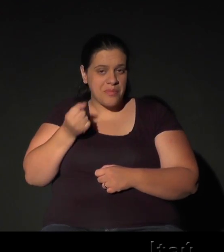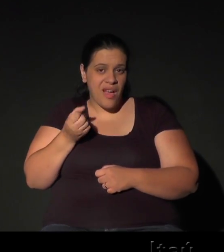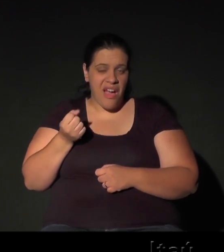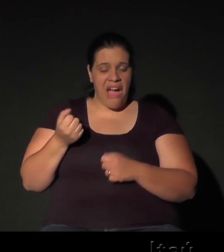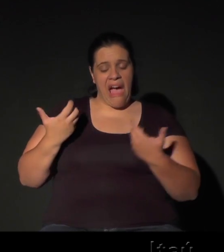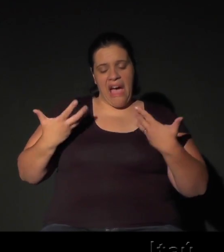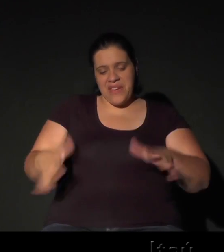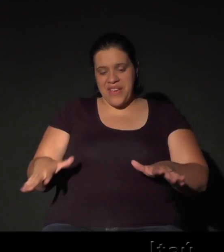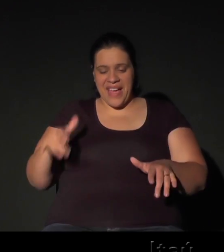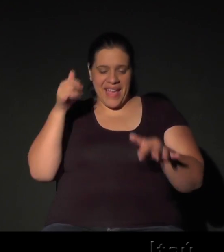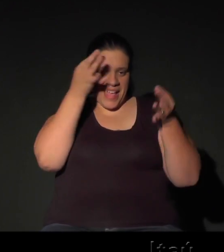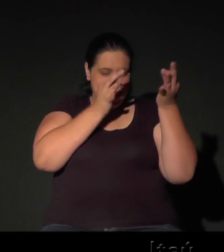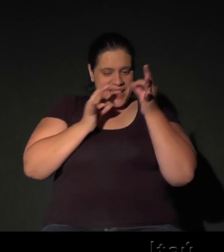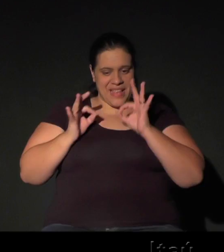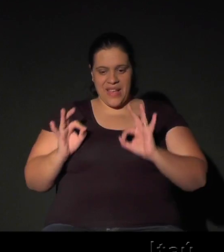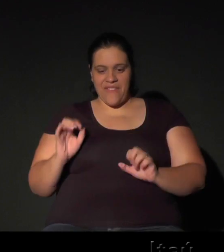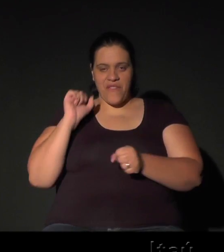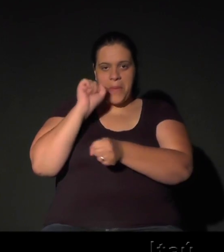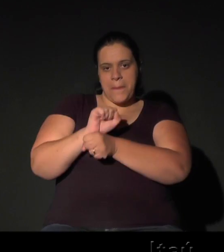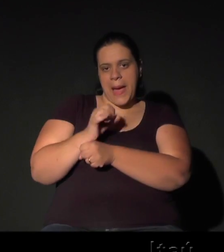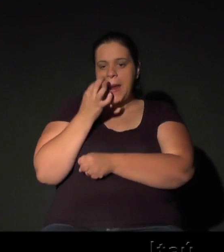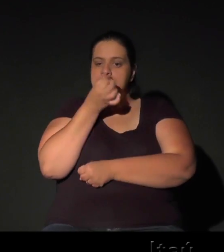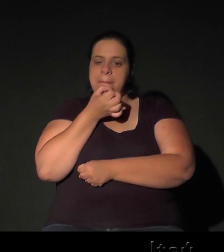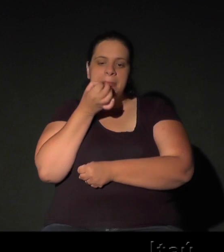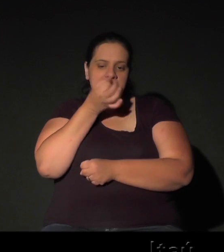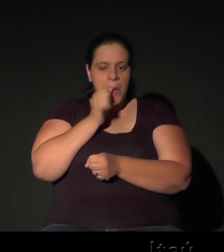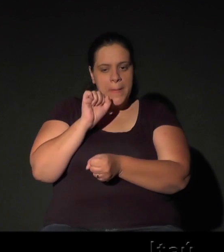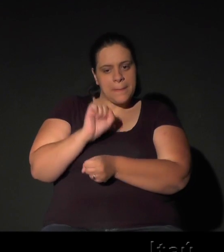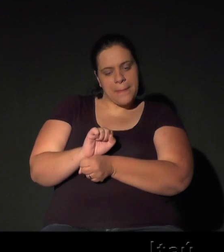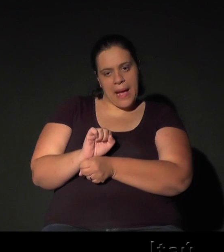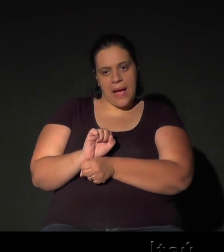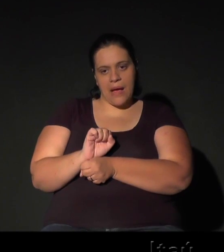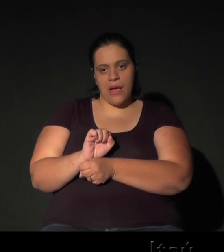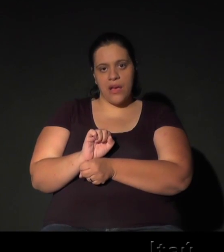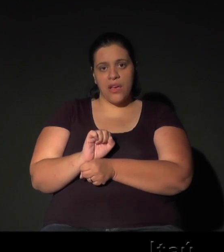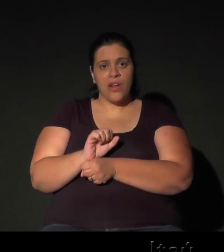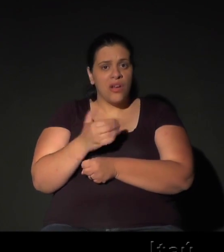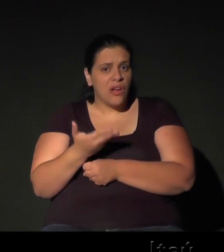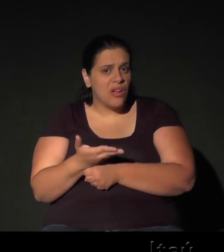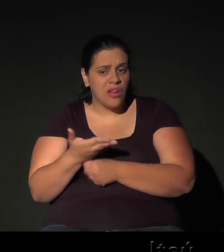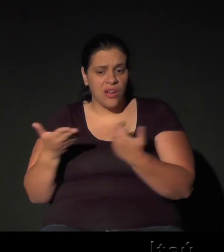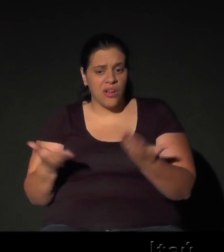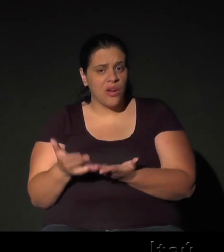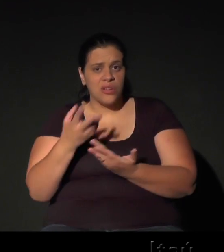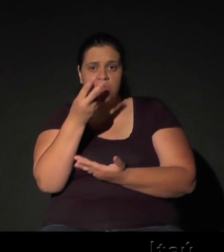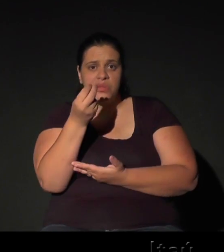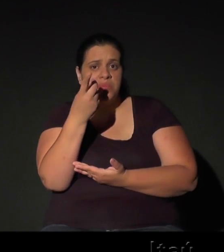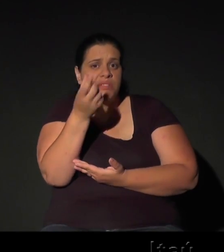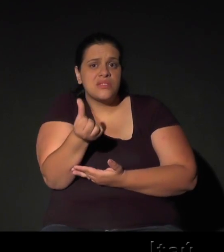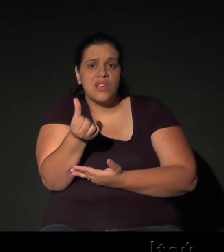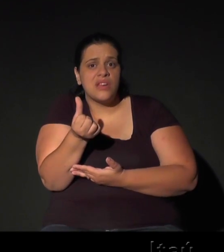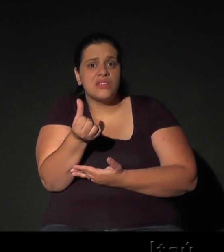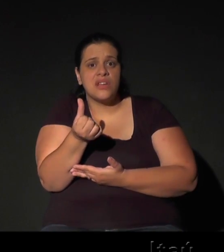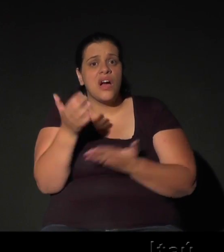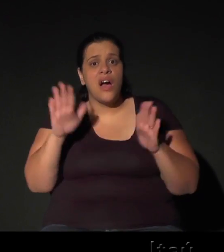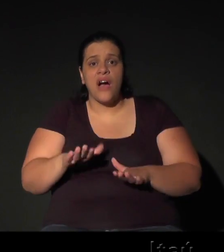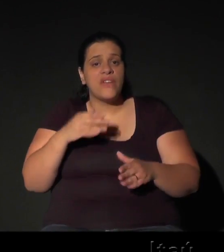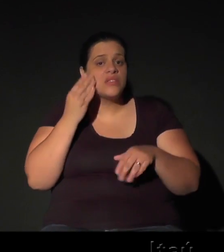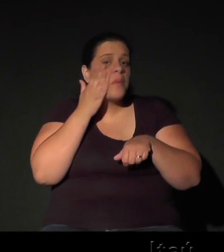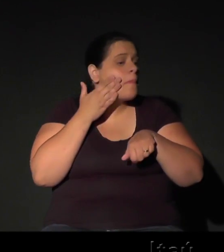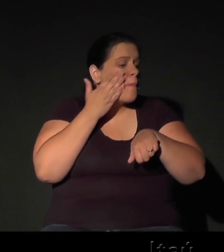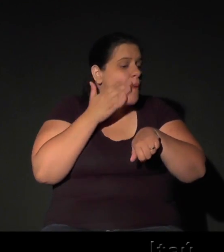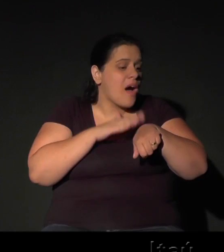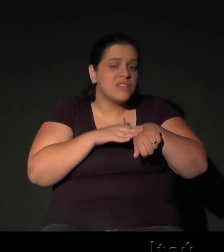abdicar da minha feminilidade vou parar de usar batom quando para mim cara 2016 não tem Às vezes eu não acho Base pro